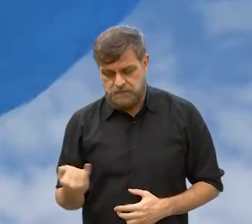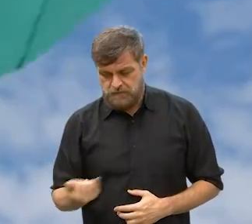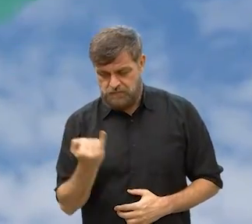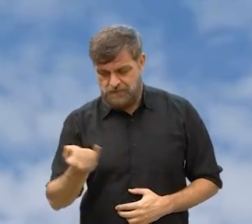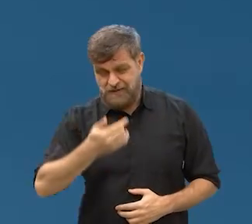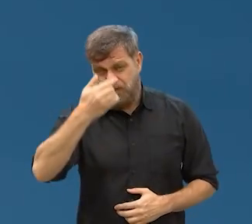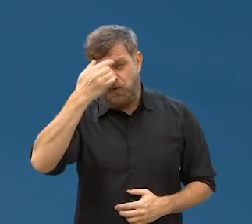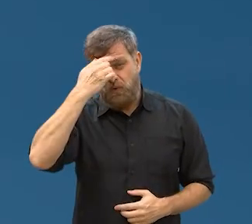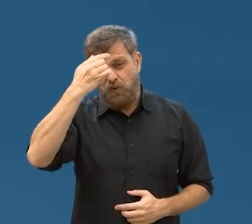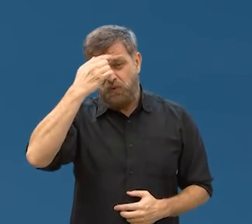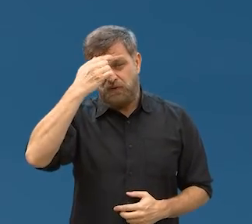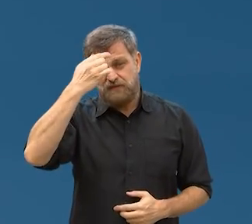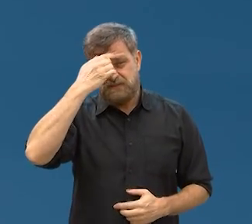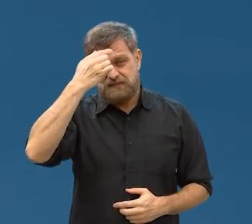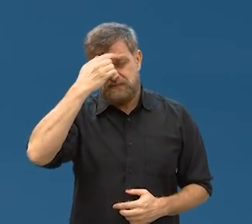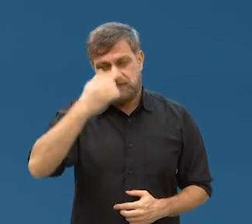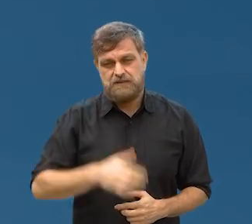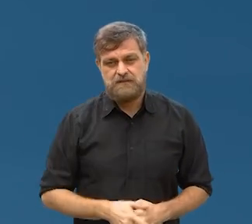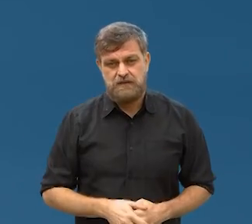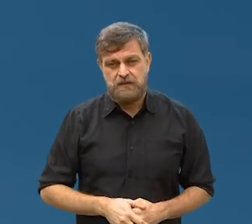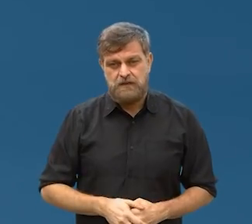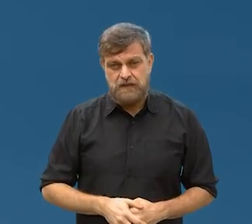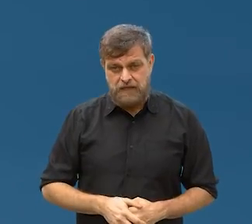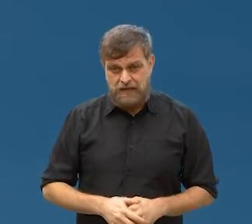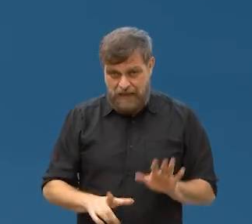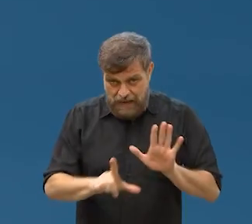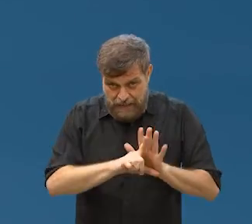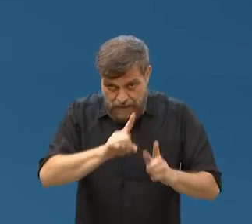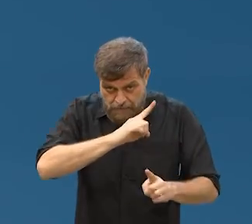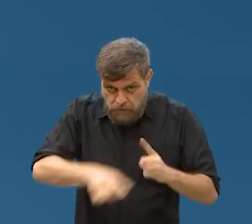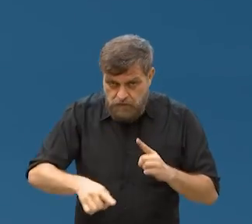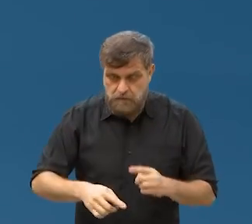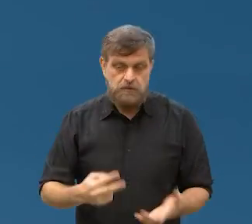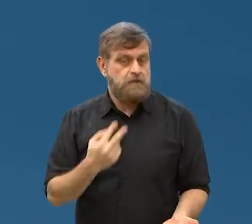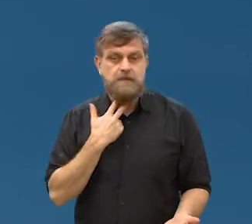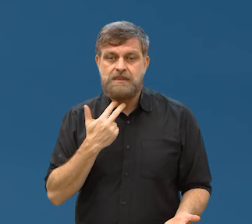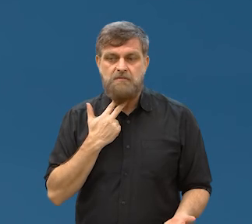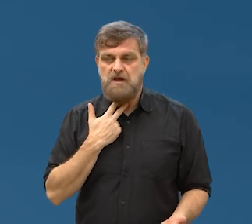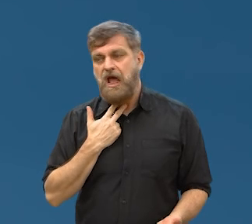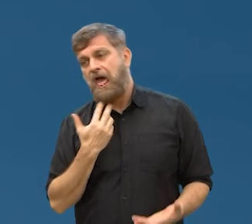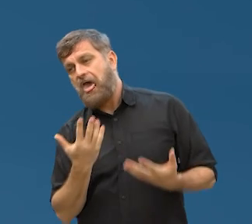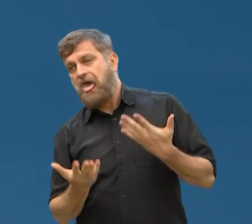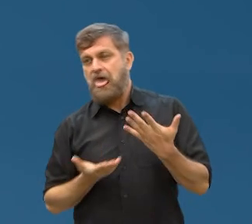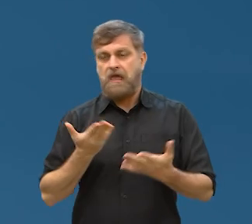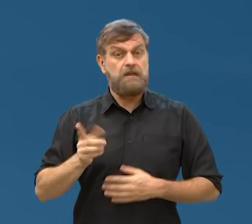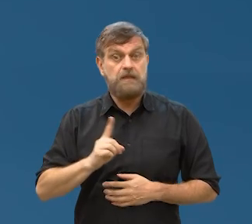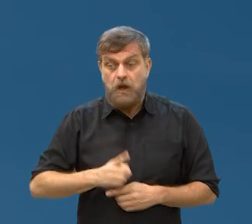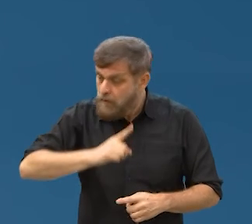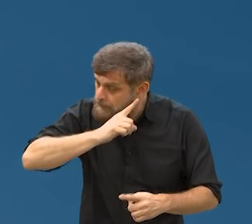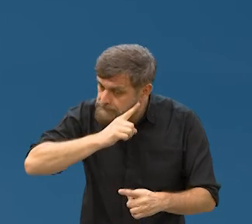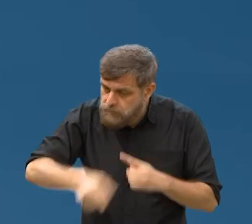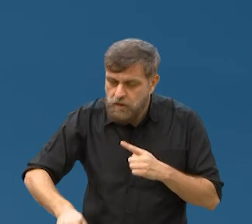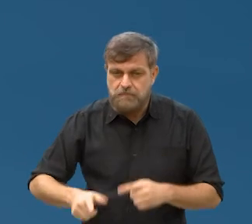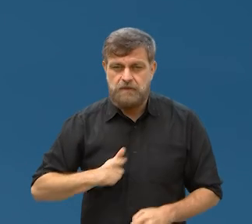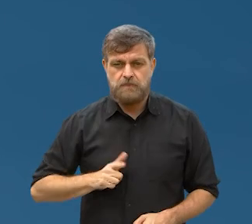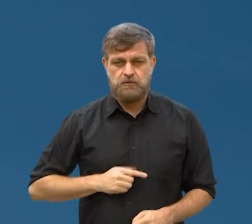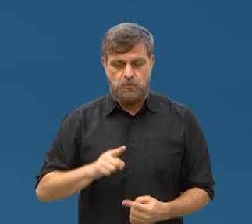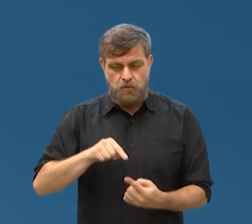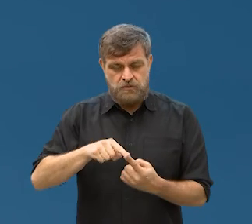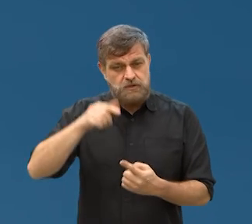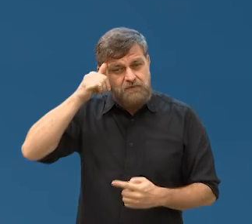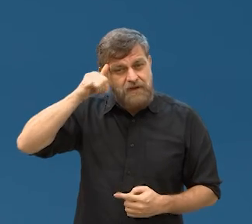essa conscientização. É proibido? É proibido. Não se discute isso. Até para evitar, nós tivemos